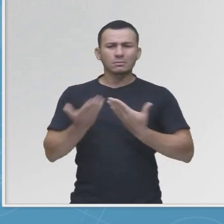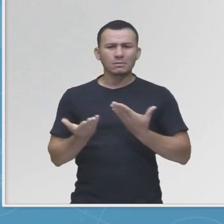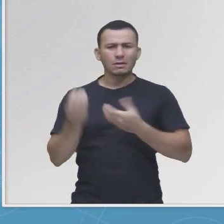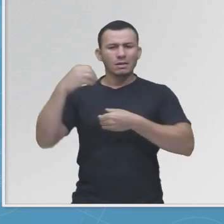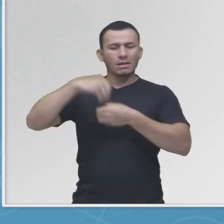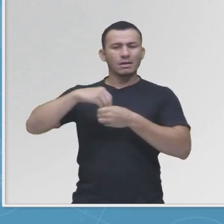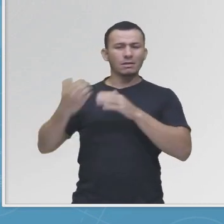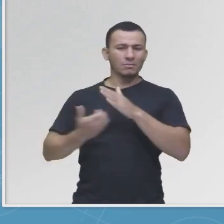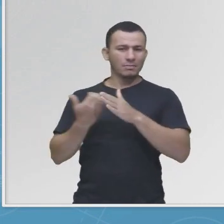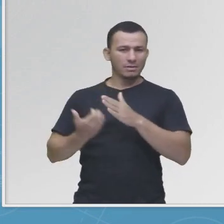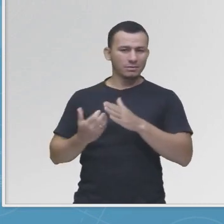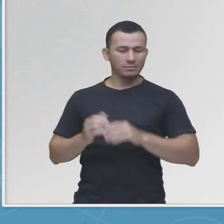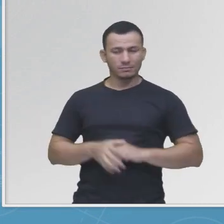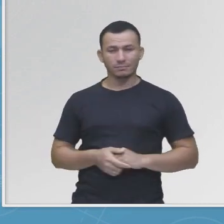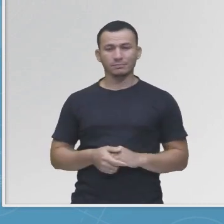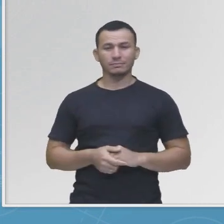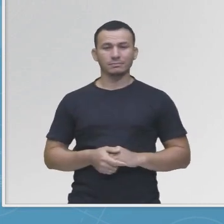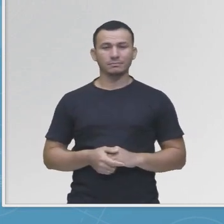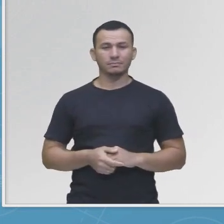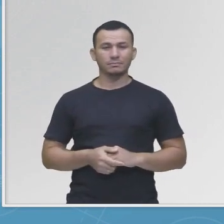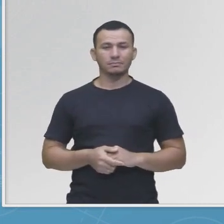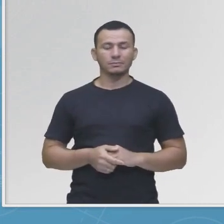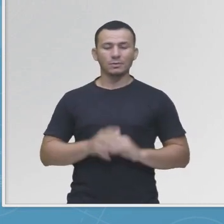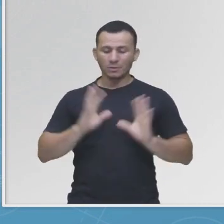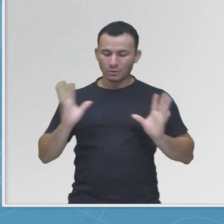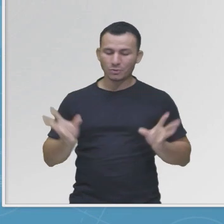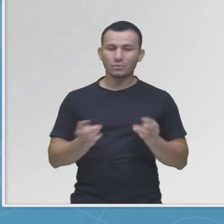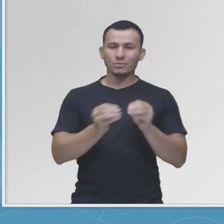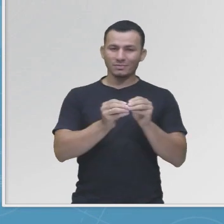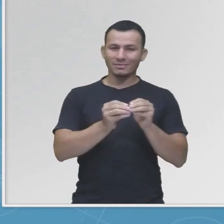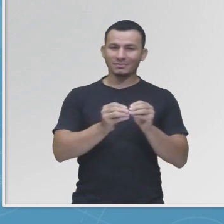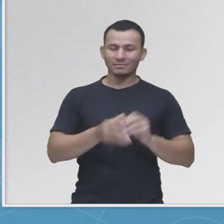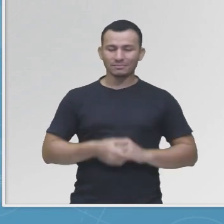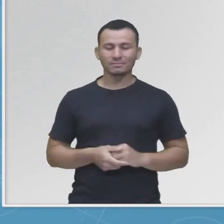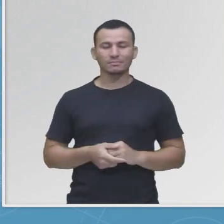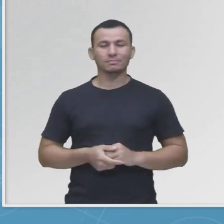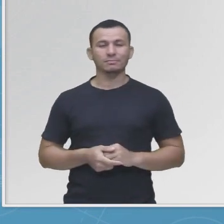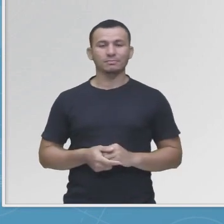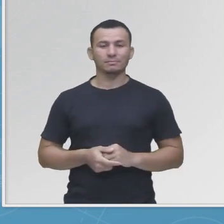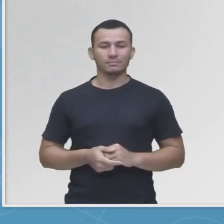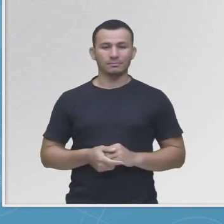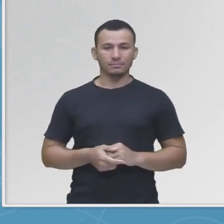Então, observem que nós vamos aqui reunir os elementos. Então, nós vamos ter